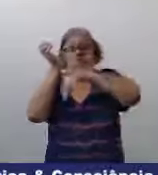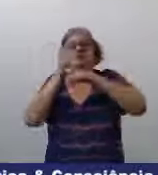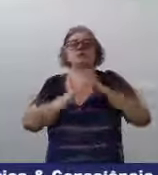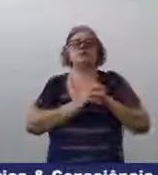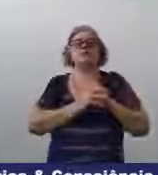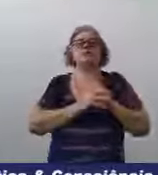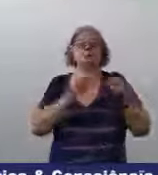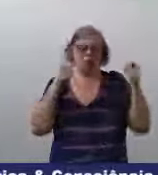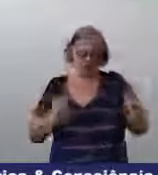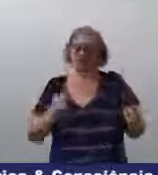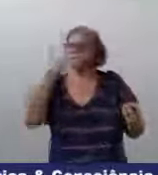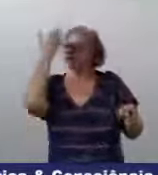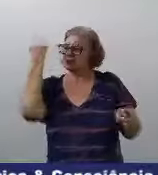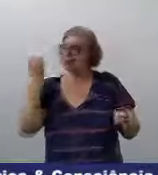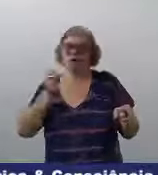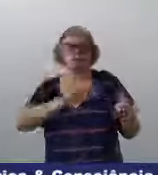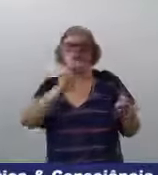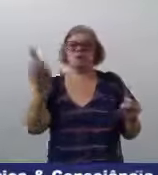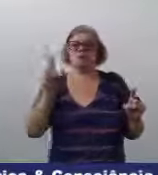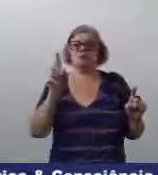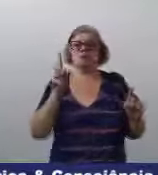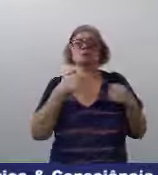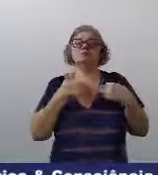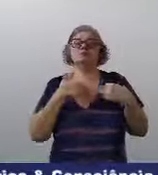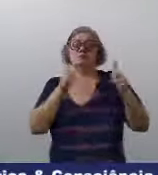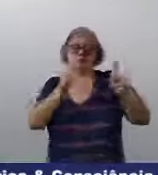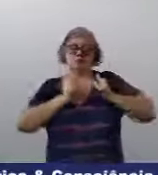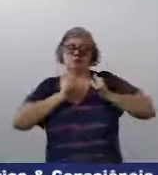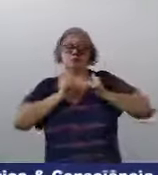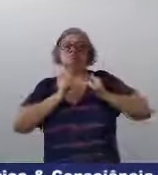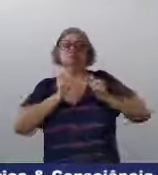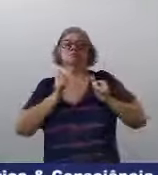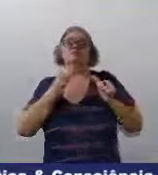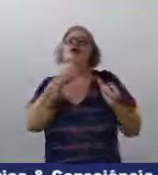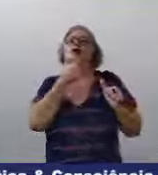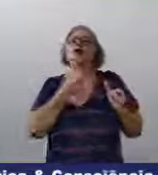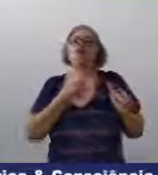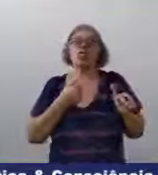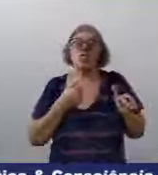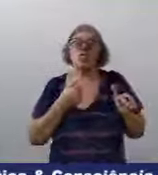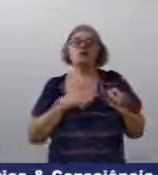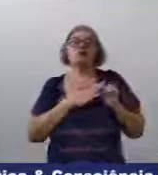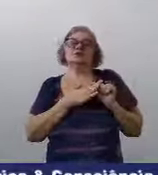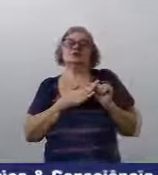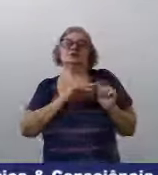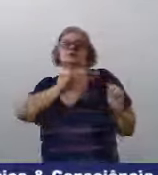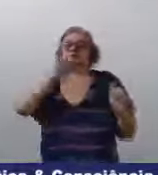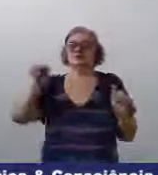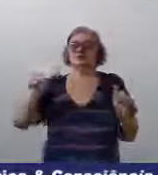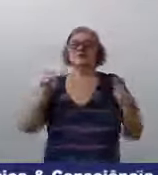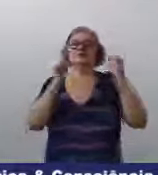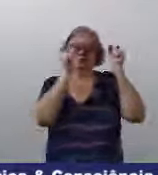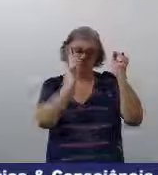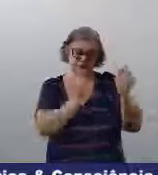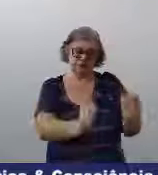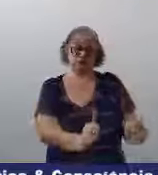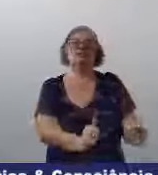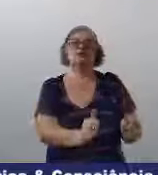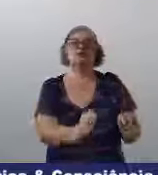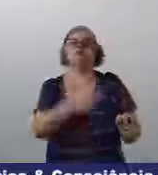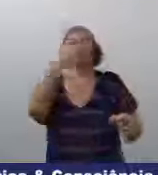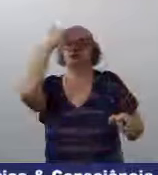mas também não precisa saber. É abdicar do conhecimento. Enquanto que o grupo de Einstein, Podolsky, Rosen